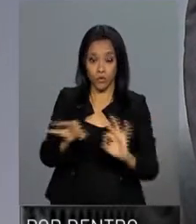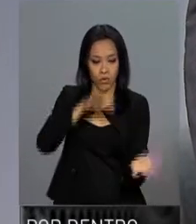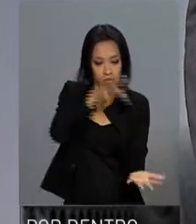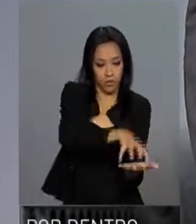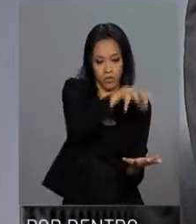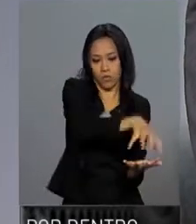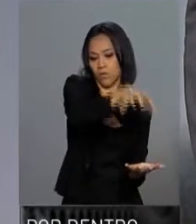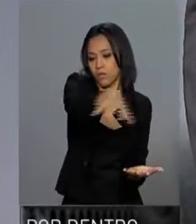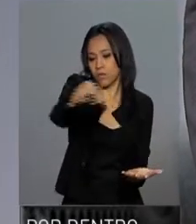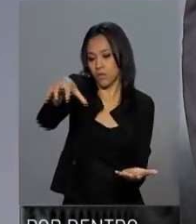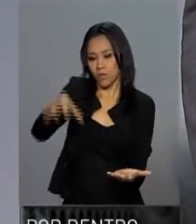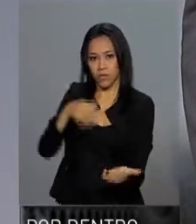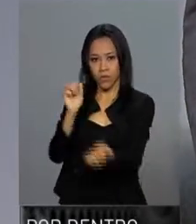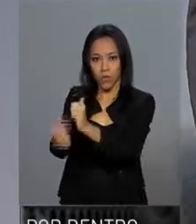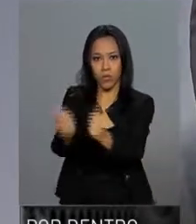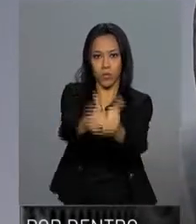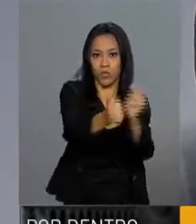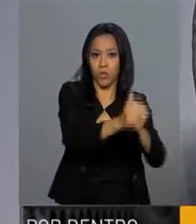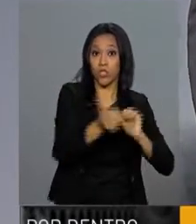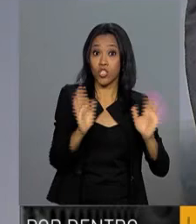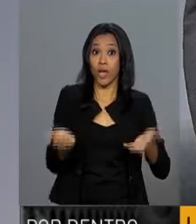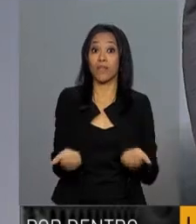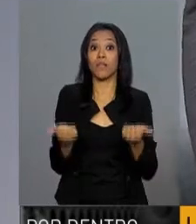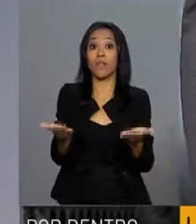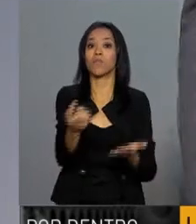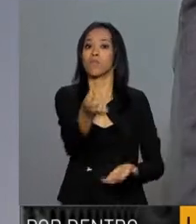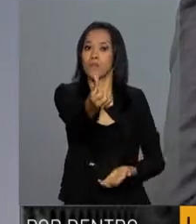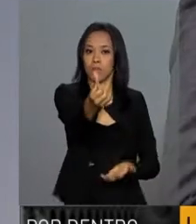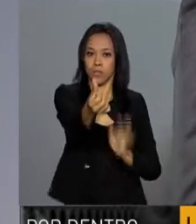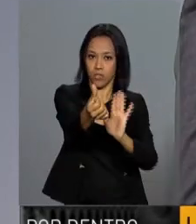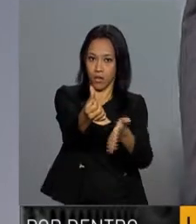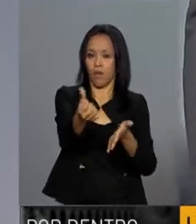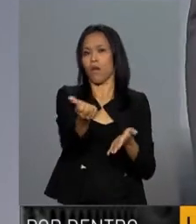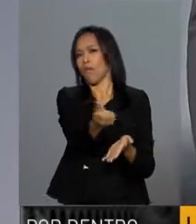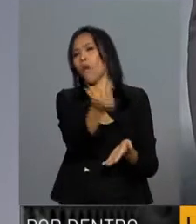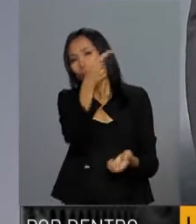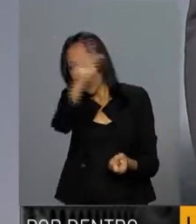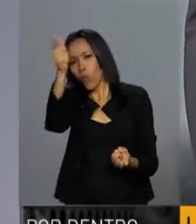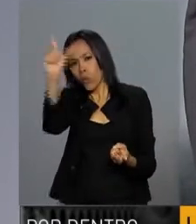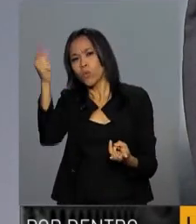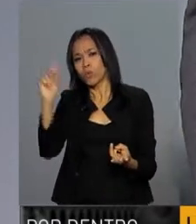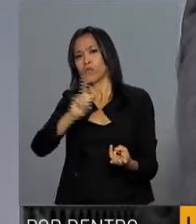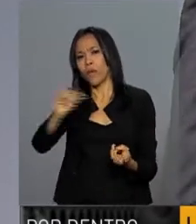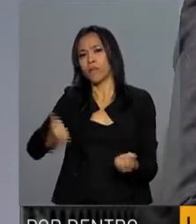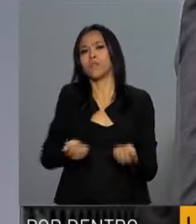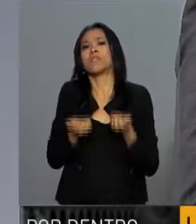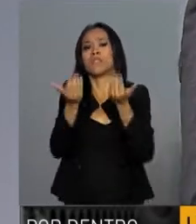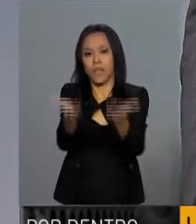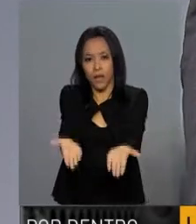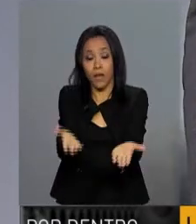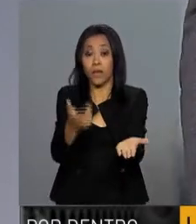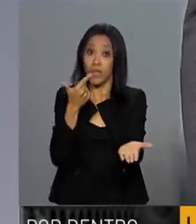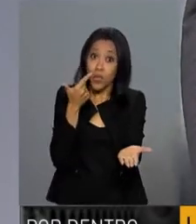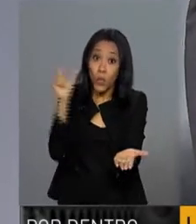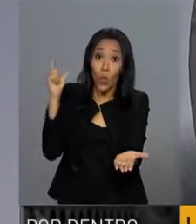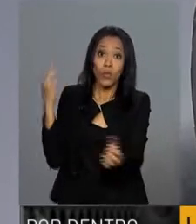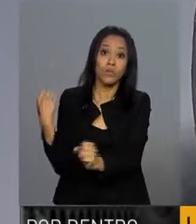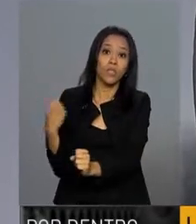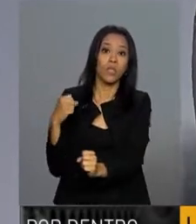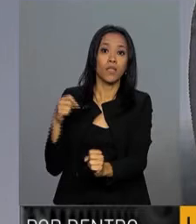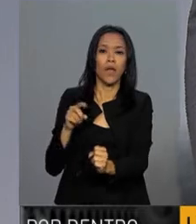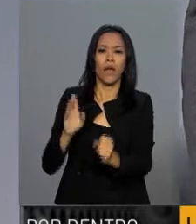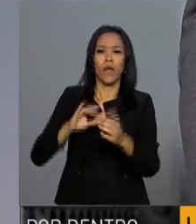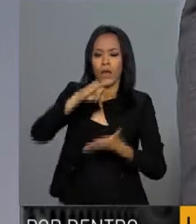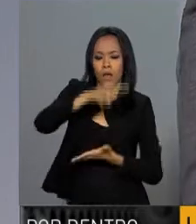ao esporte já entregamos 6 vamos entregar vários outros esse ano e temos muitos outros em processo de licitação